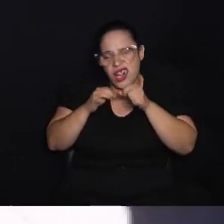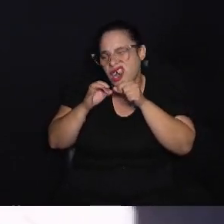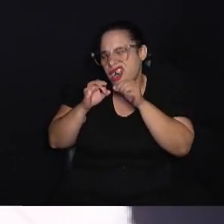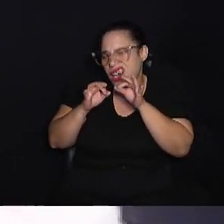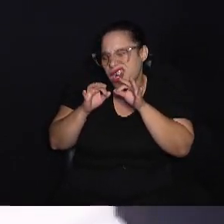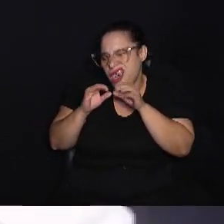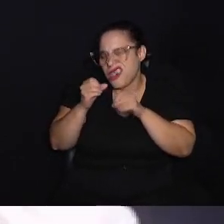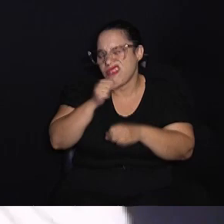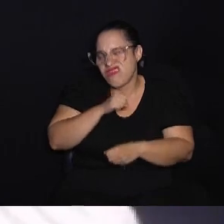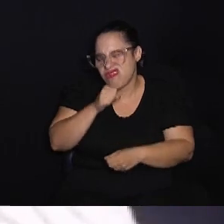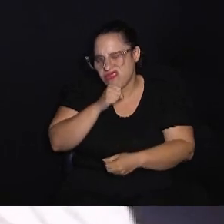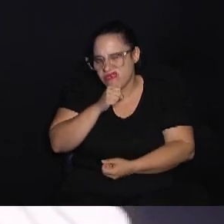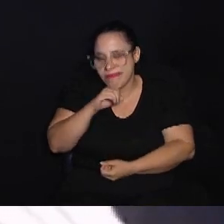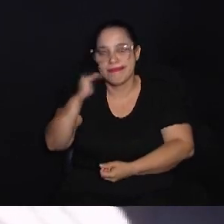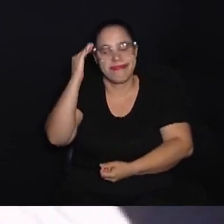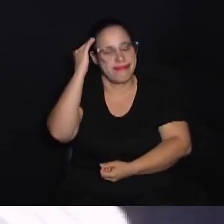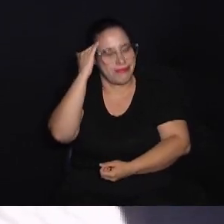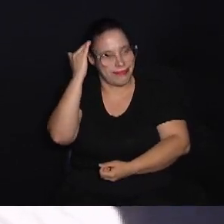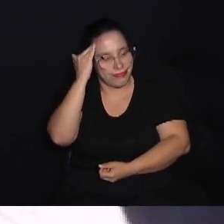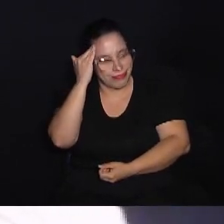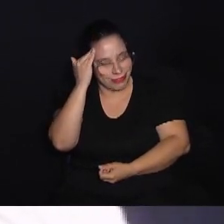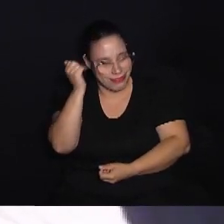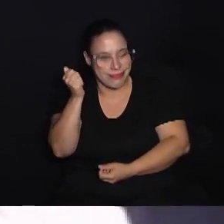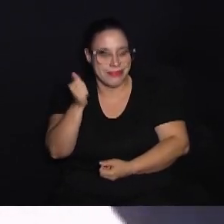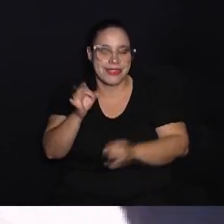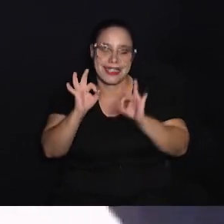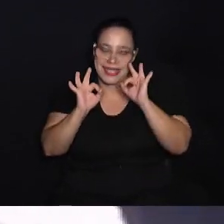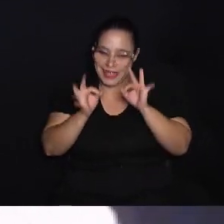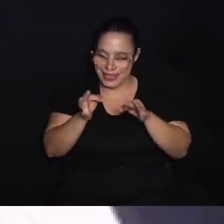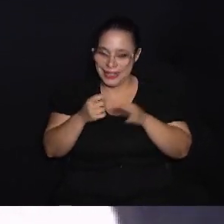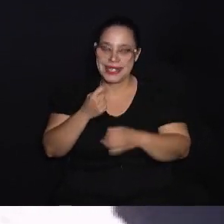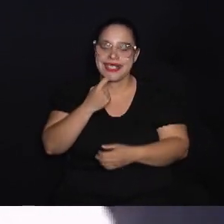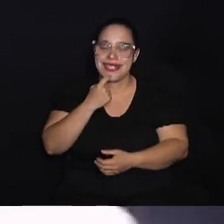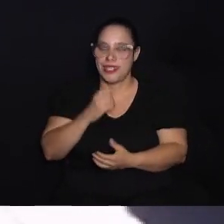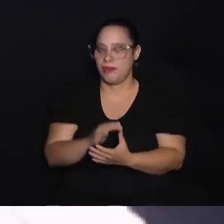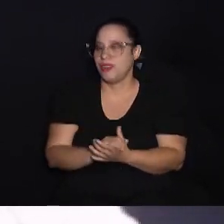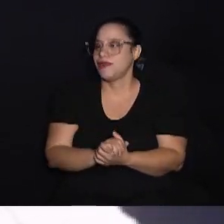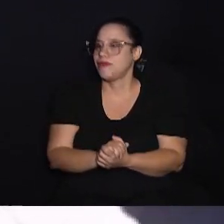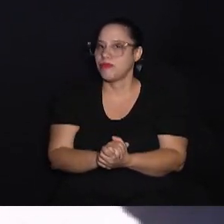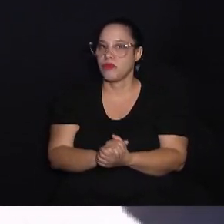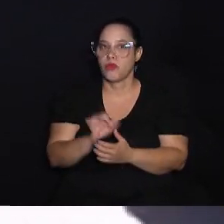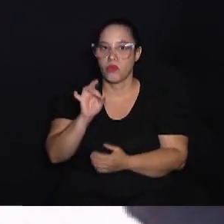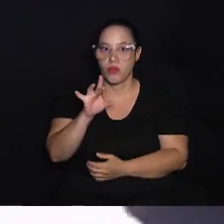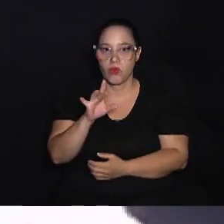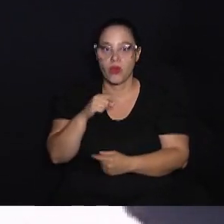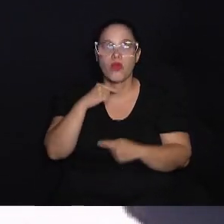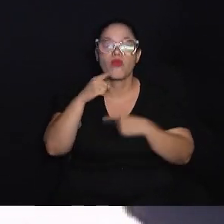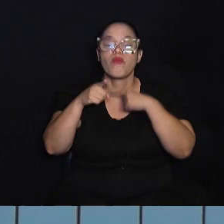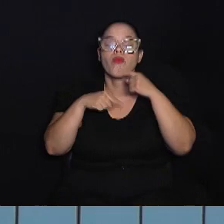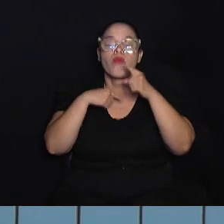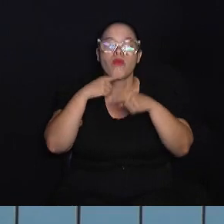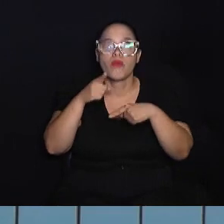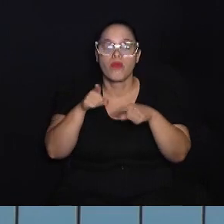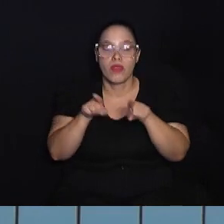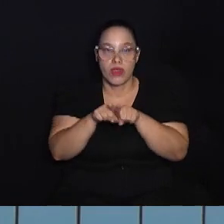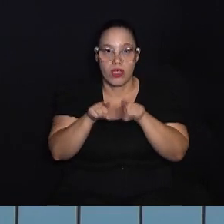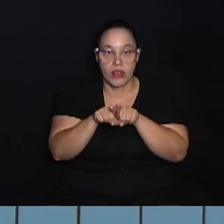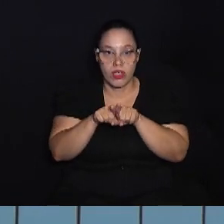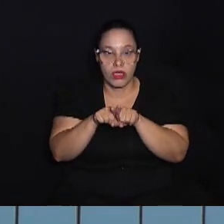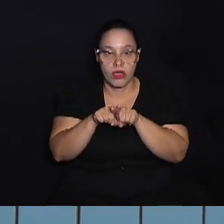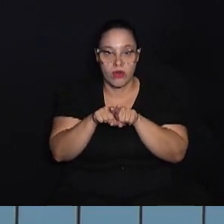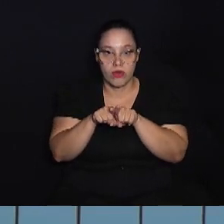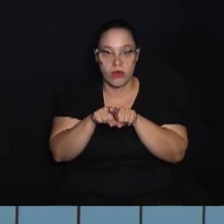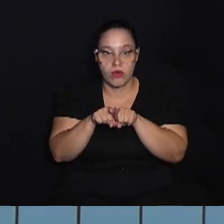celulares antigos. Então, o consumidor já sabe onde descartar de forma adequada em Campinas. Só para a gente tirar essa